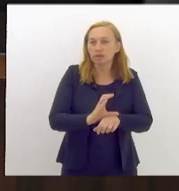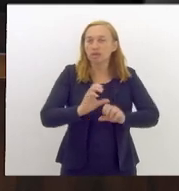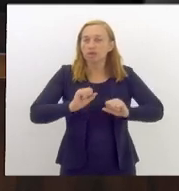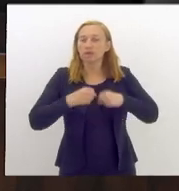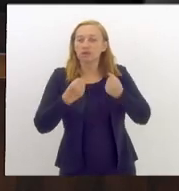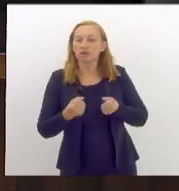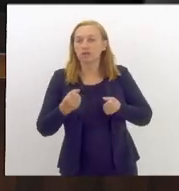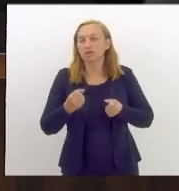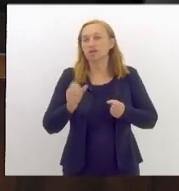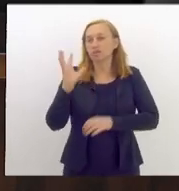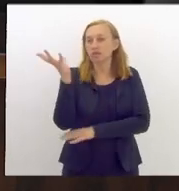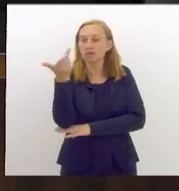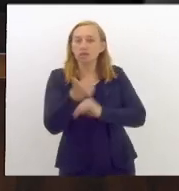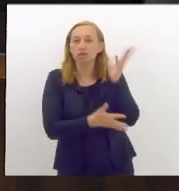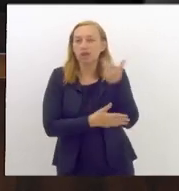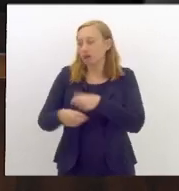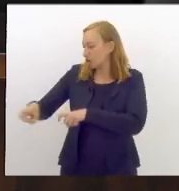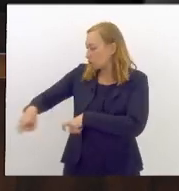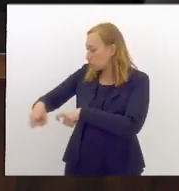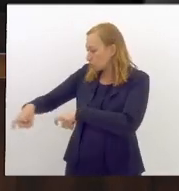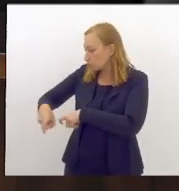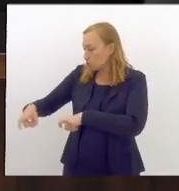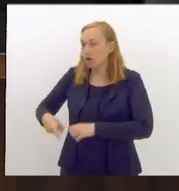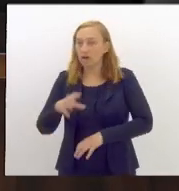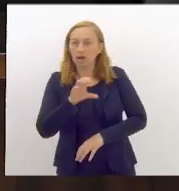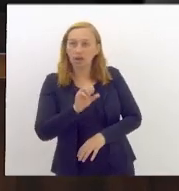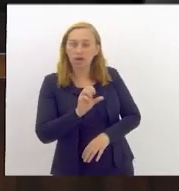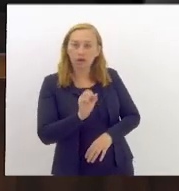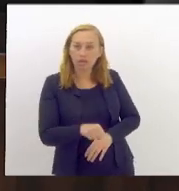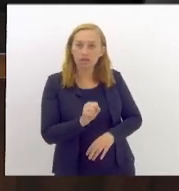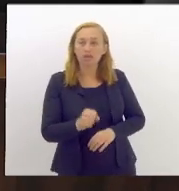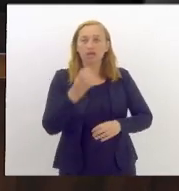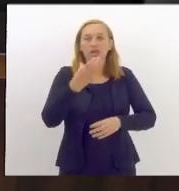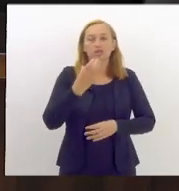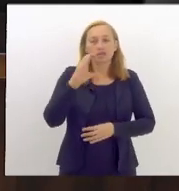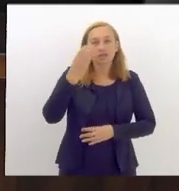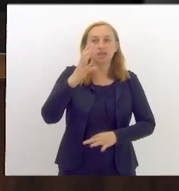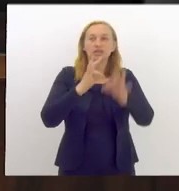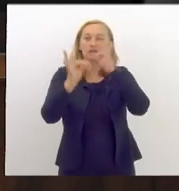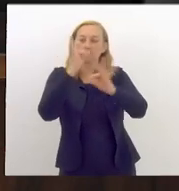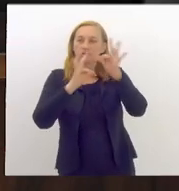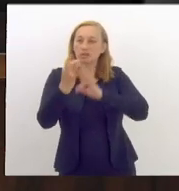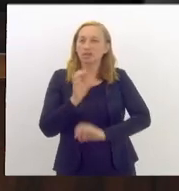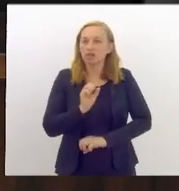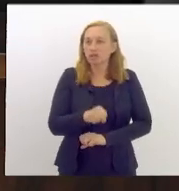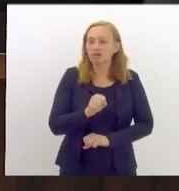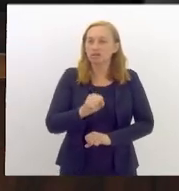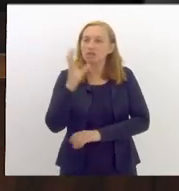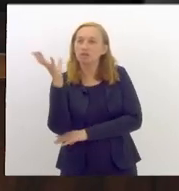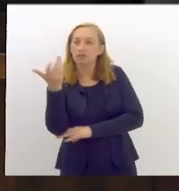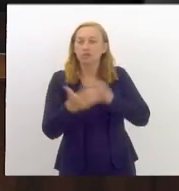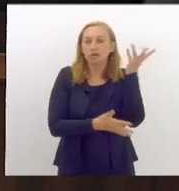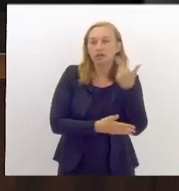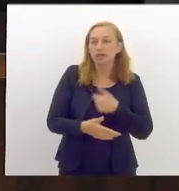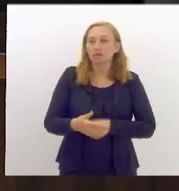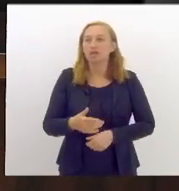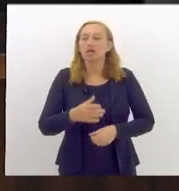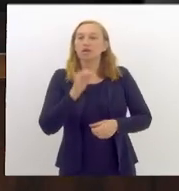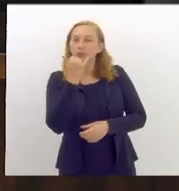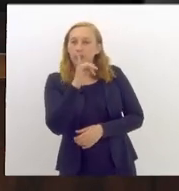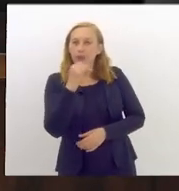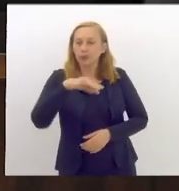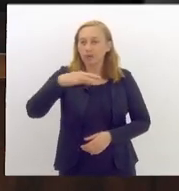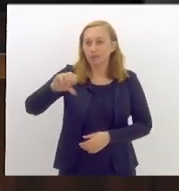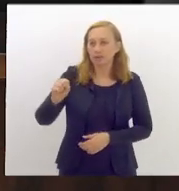favorável da agricultura tecnologia favorável de saneamento ambiental favorável de minas de energia